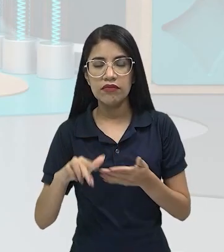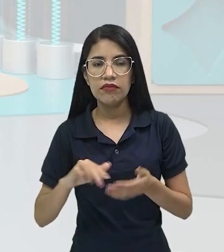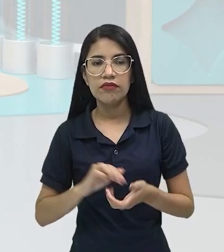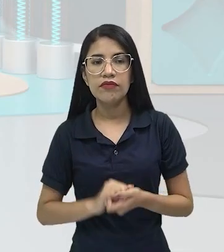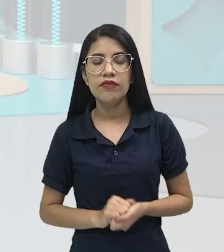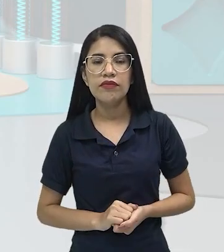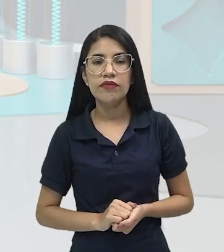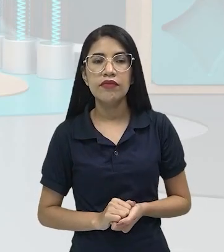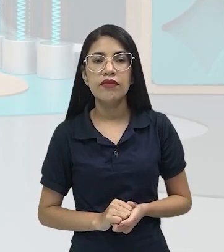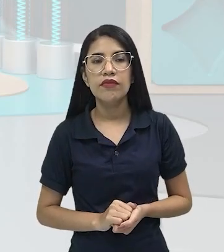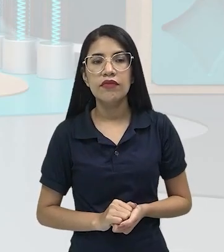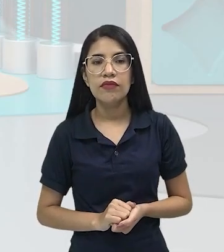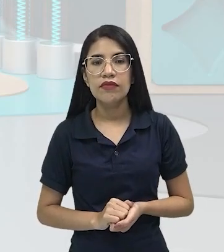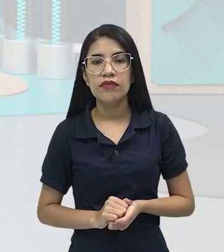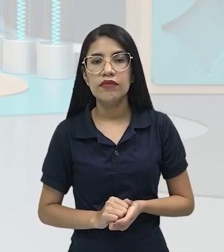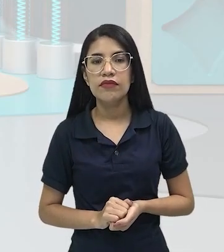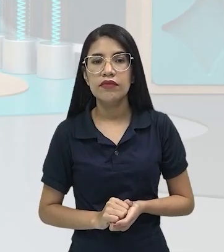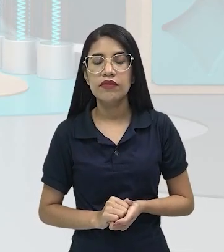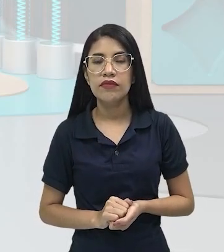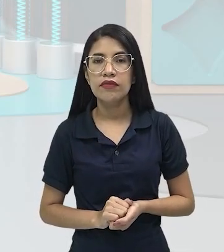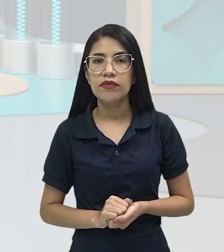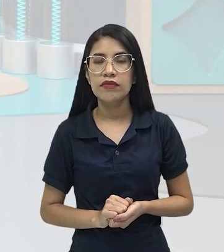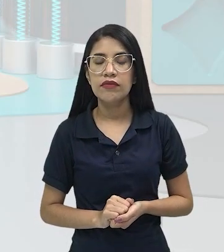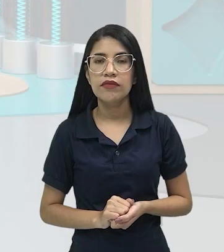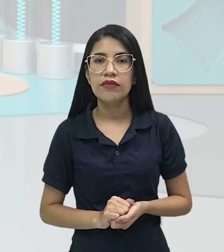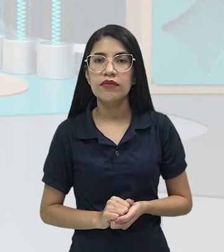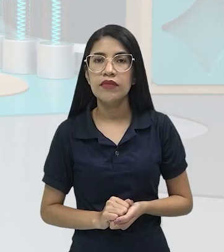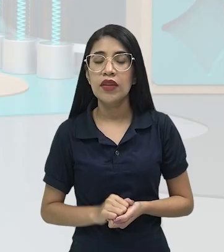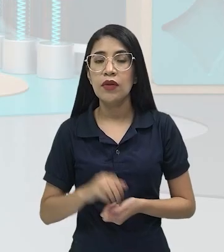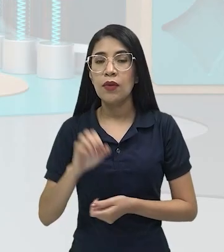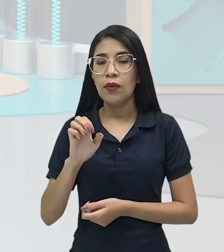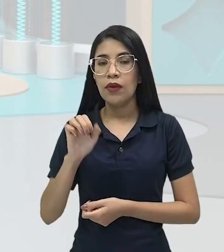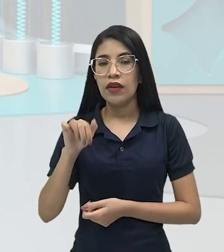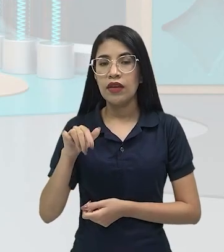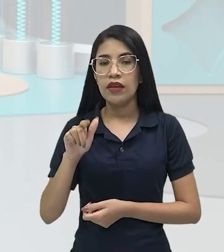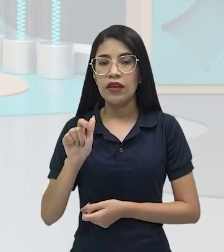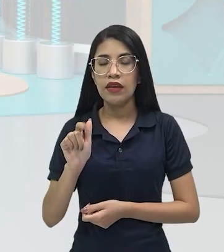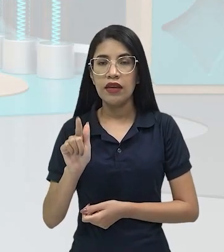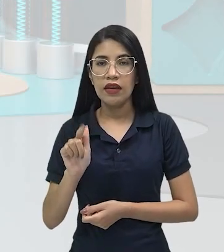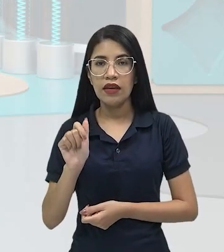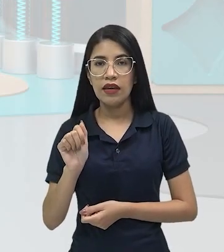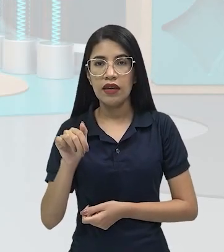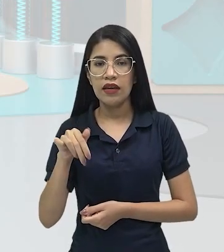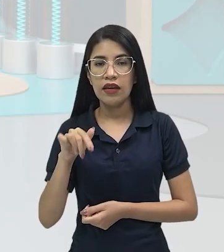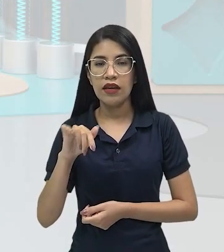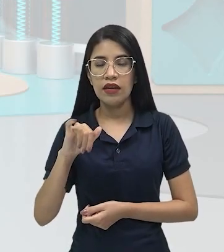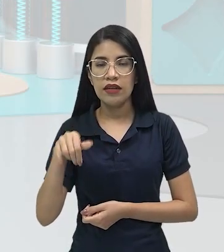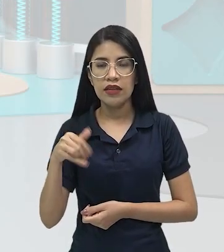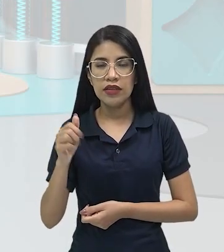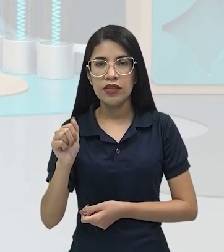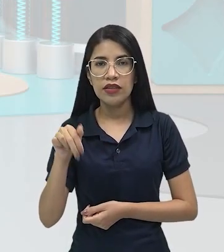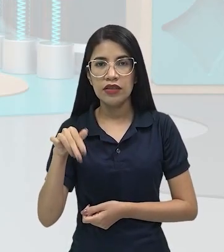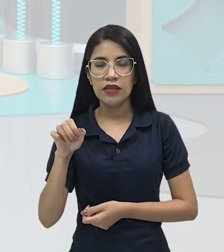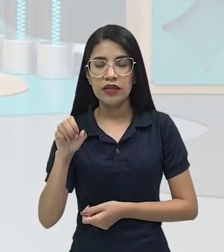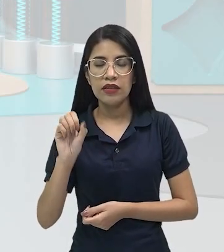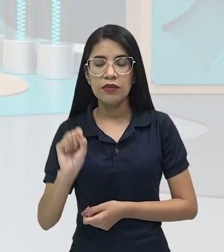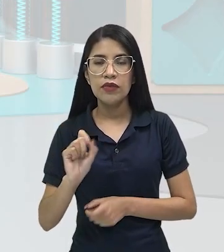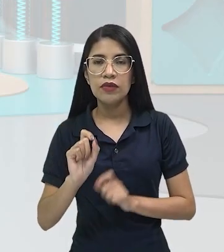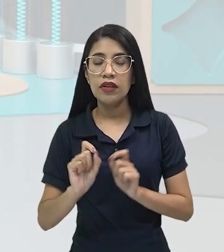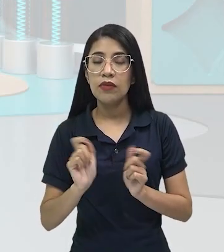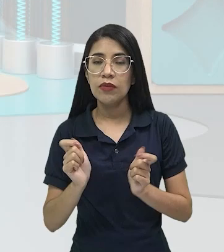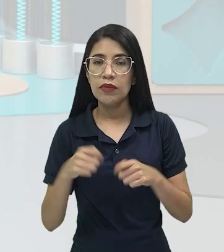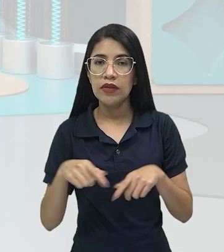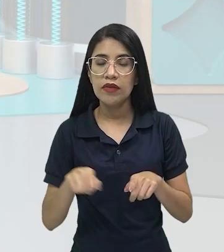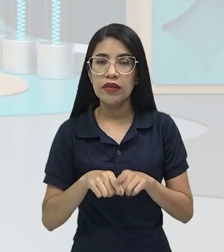infinitivo. Quando nos engajamos, olha só, esse verbo que se volta para o sujeito, nos engajamos, também é uma